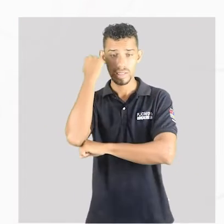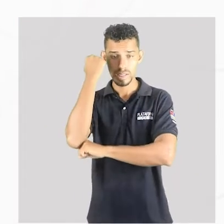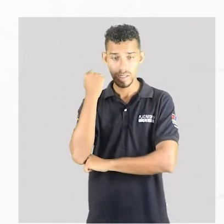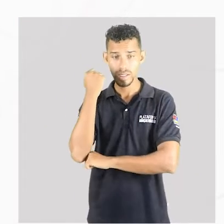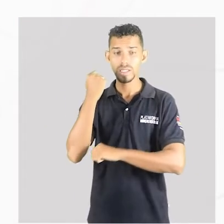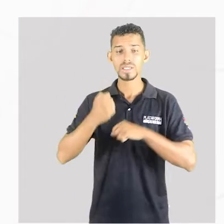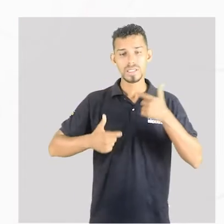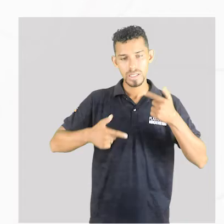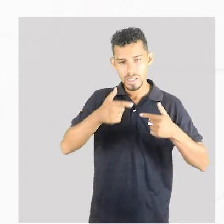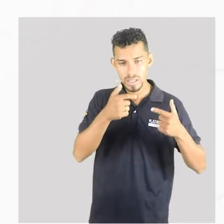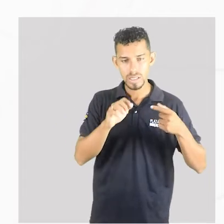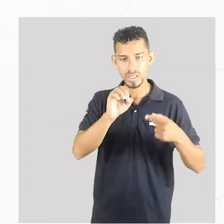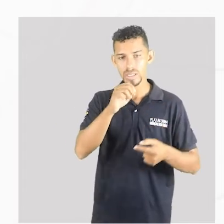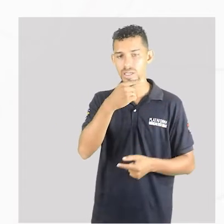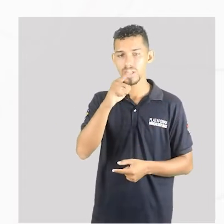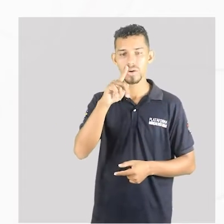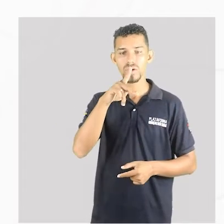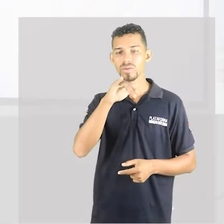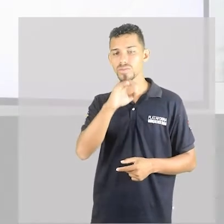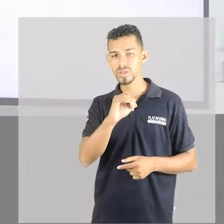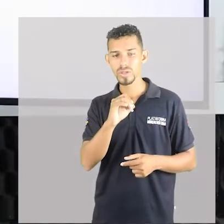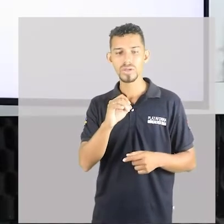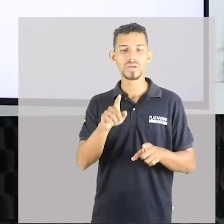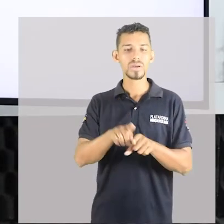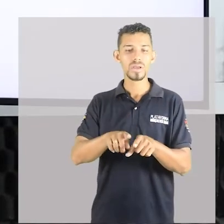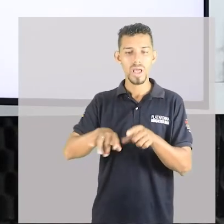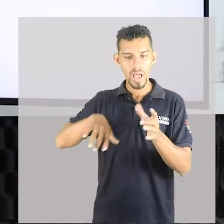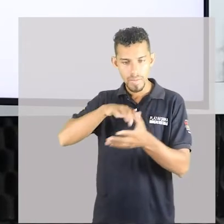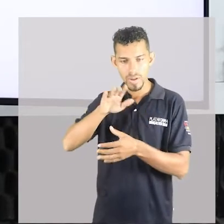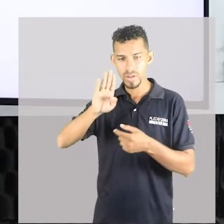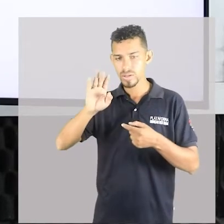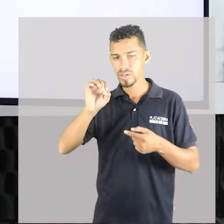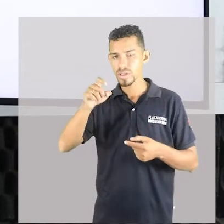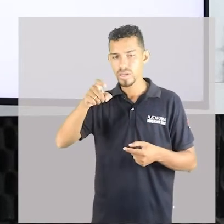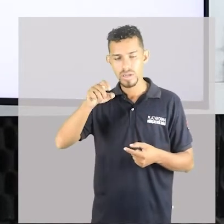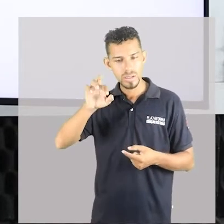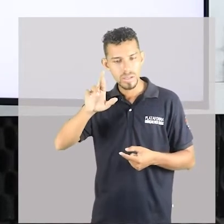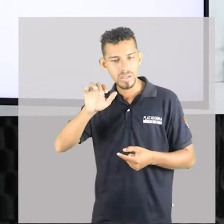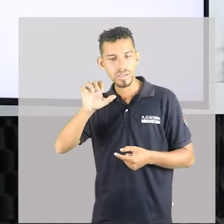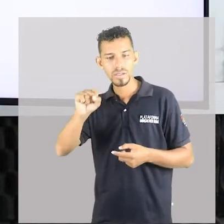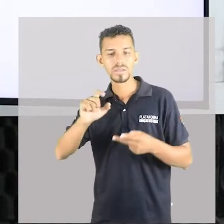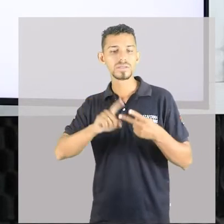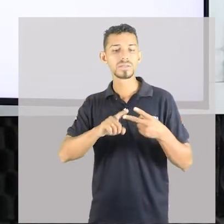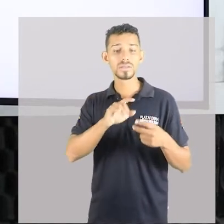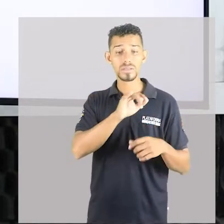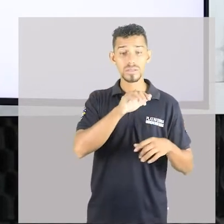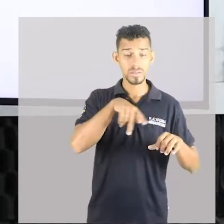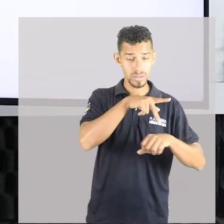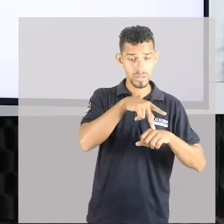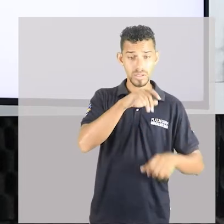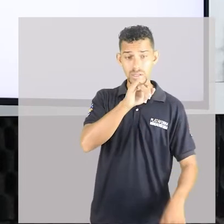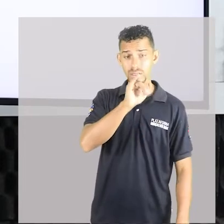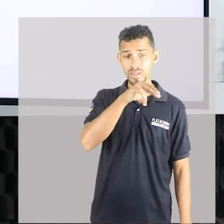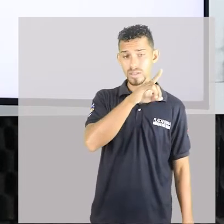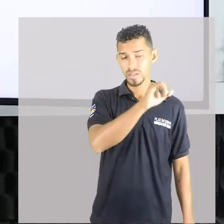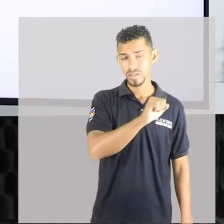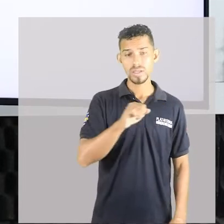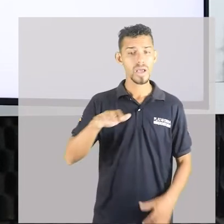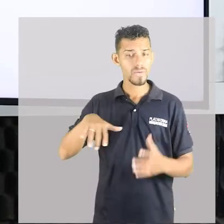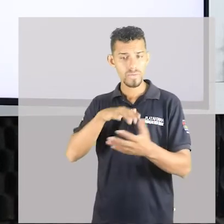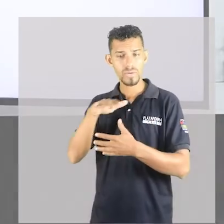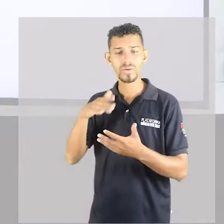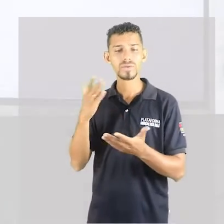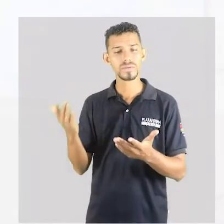aí você tem na China a guerra do ópio, a rebelião dos Boxers também, na Índia a revolta dos cipaios, né?